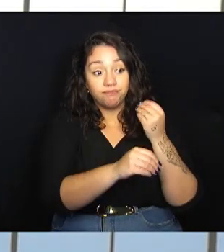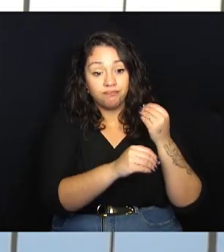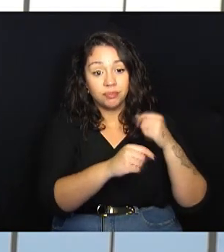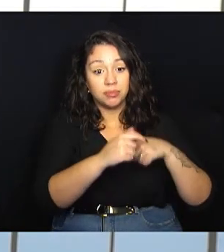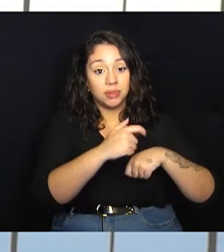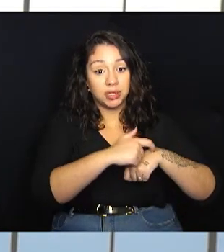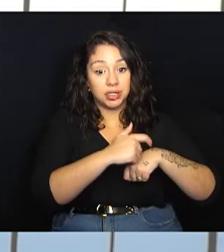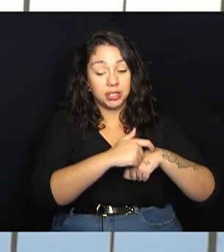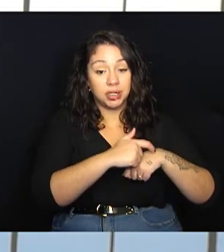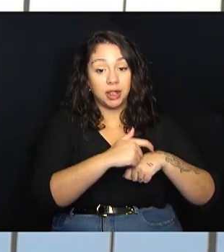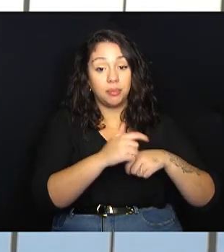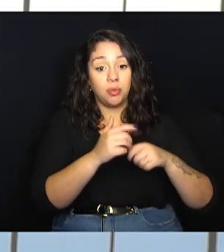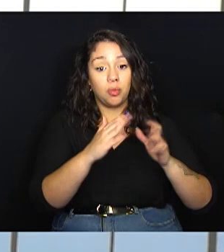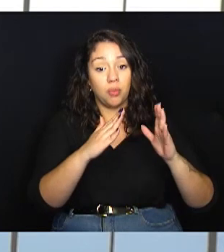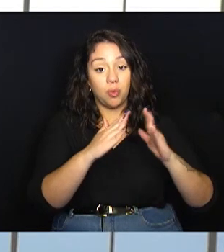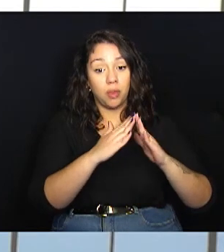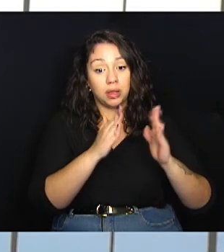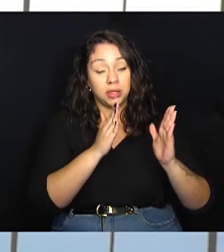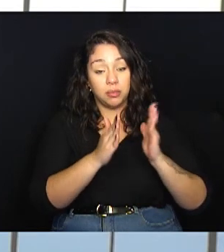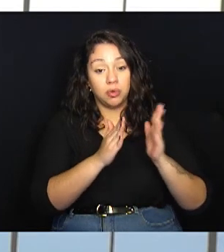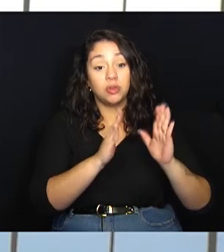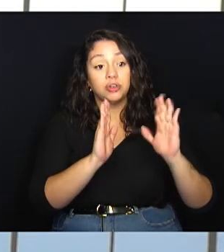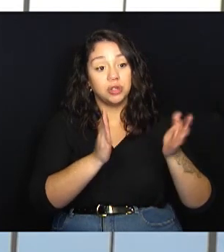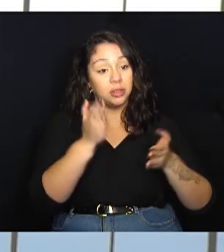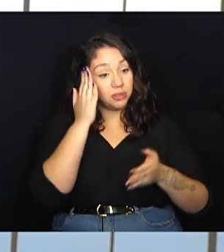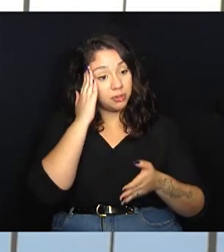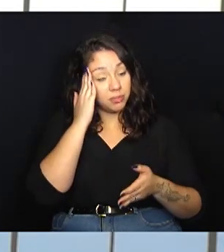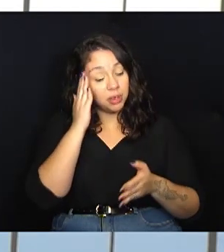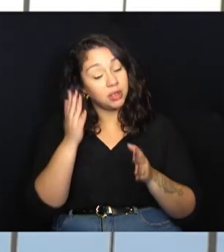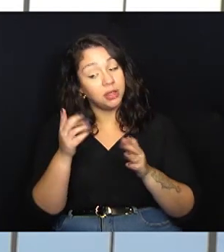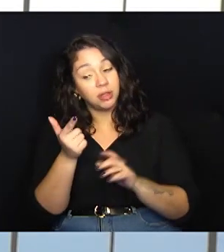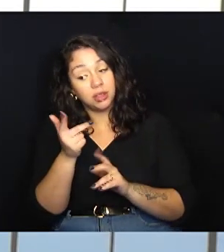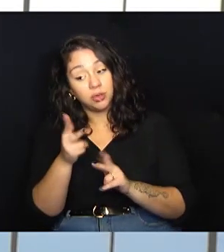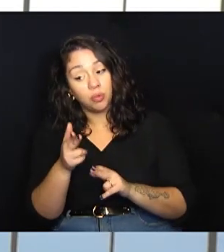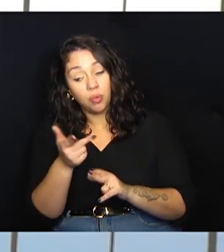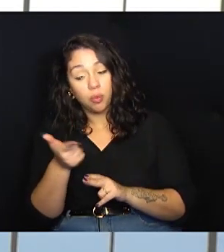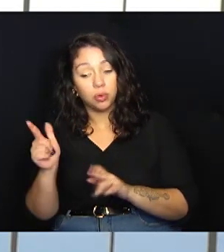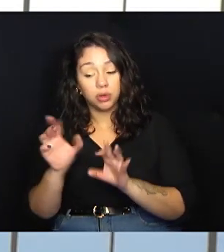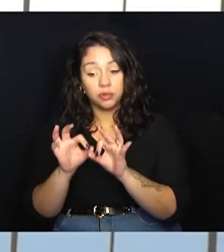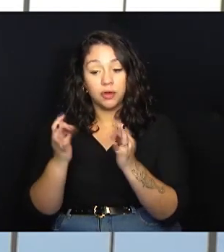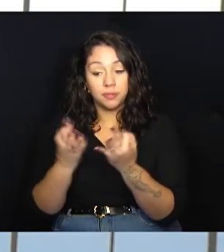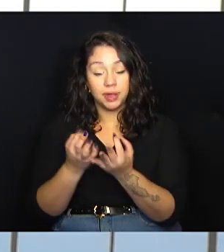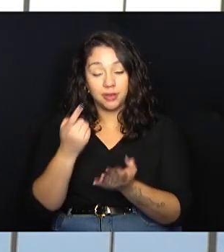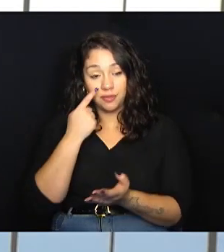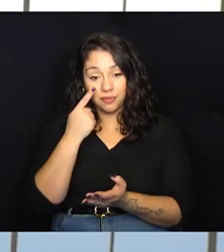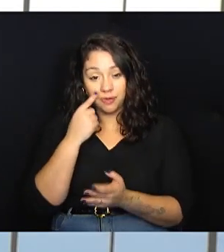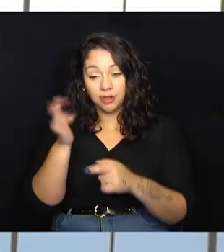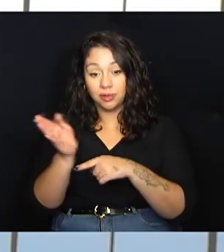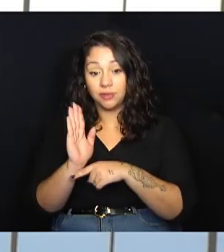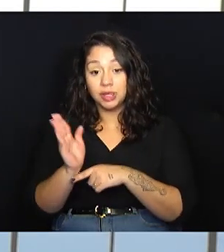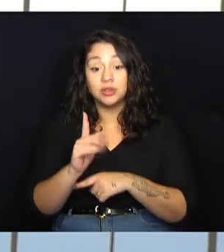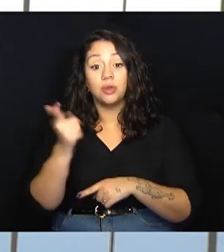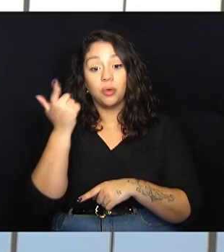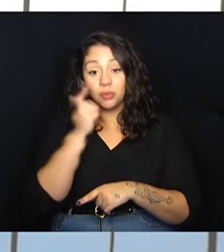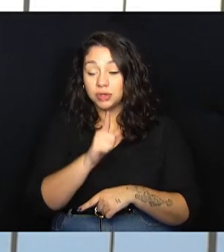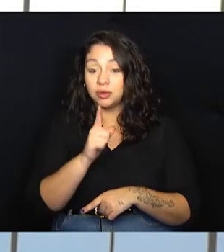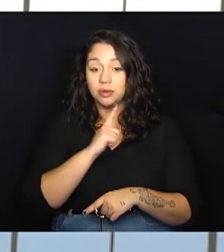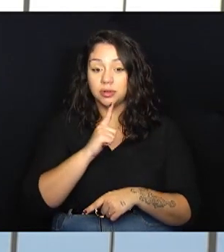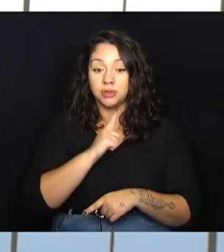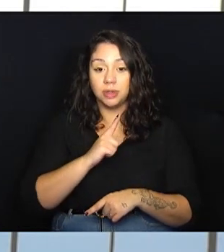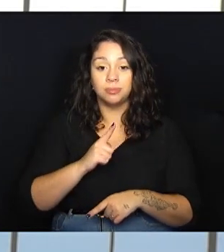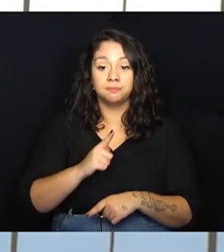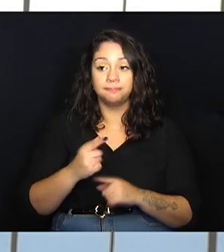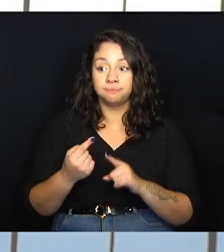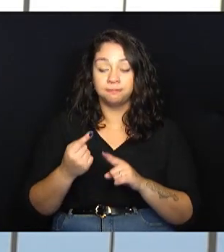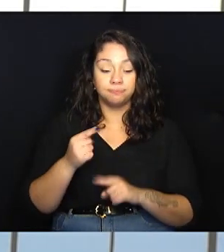lar temporário, você realmente saber, como as famílias que a gente viu aqui no vídeo, né, que você conseguiu ter um ganho, né, olhando para